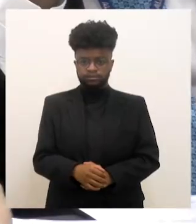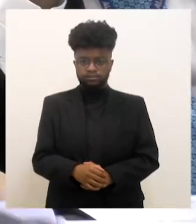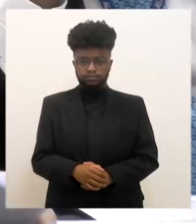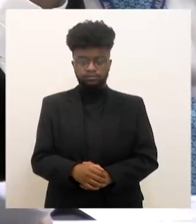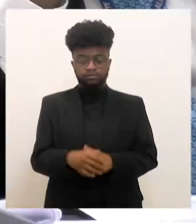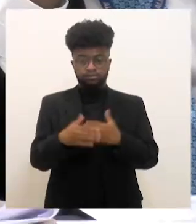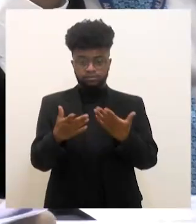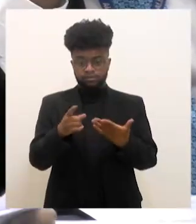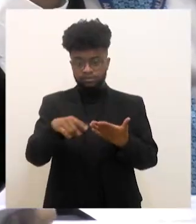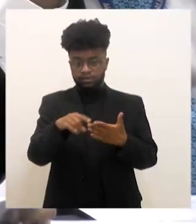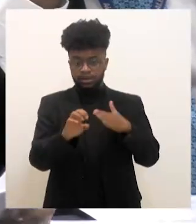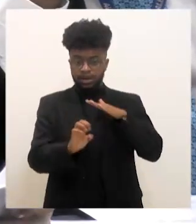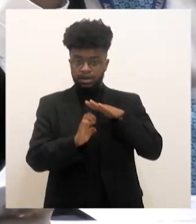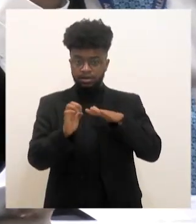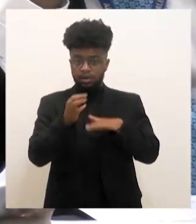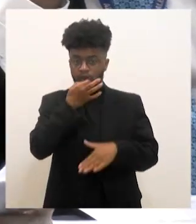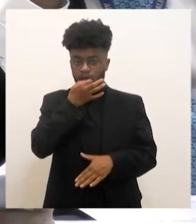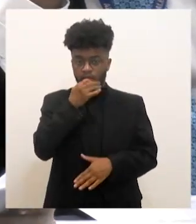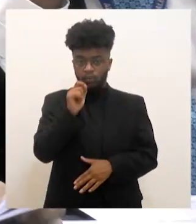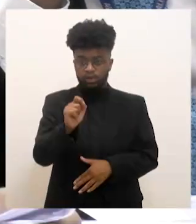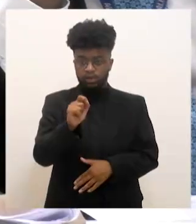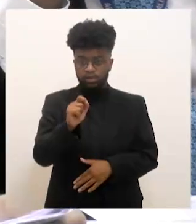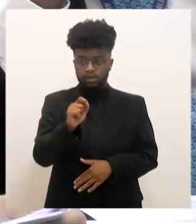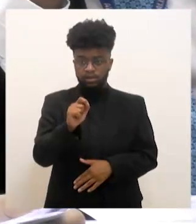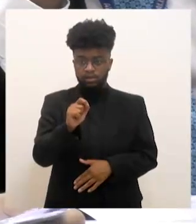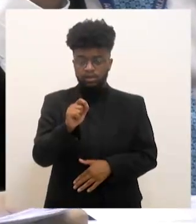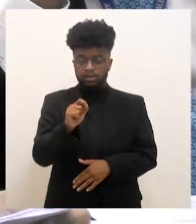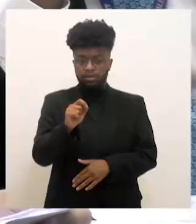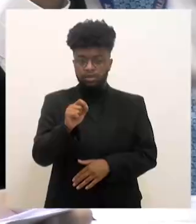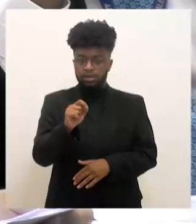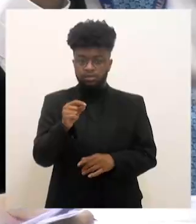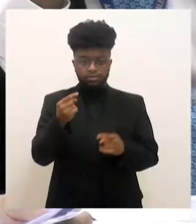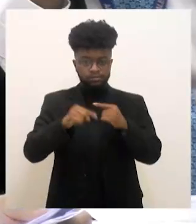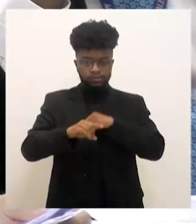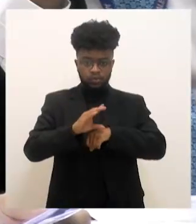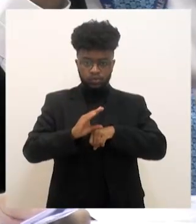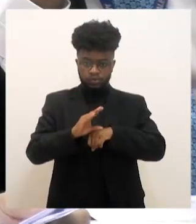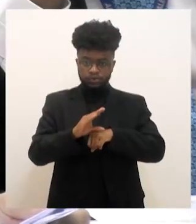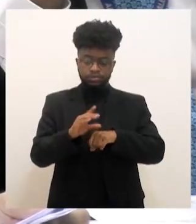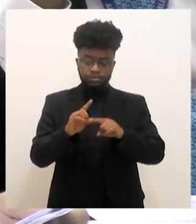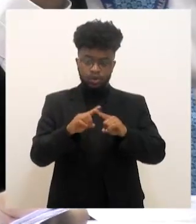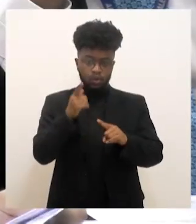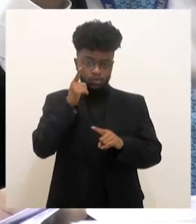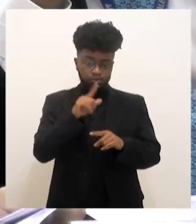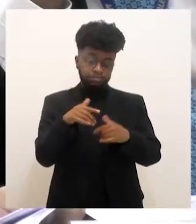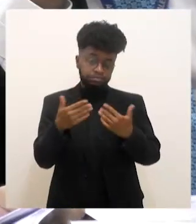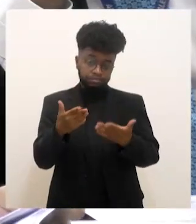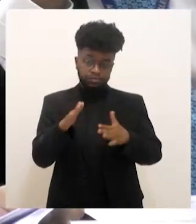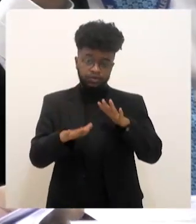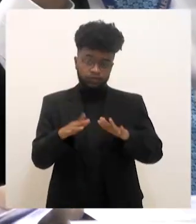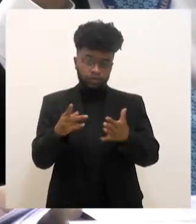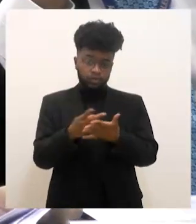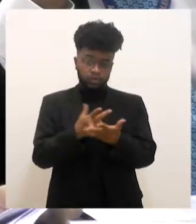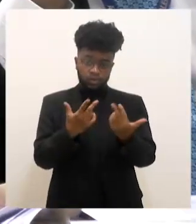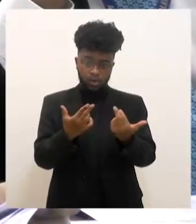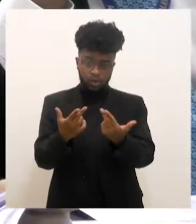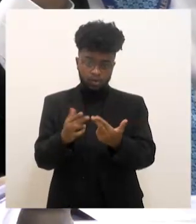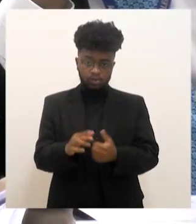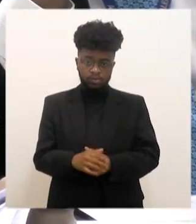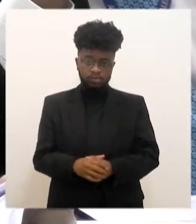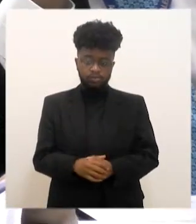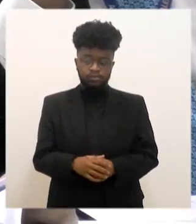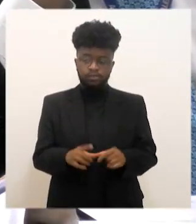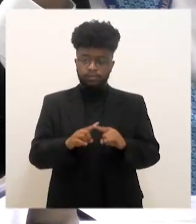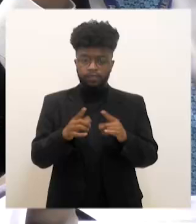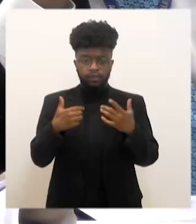as empresas arguíram inconstitucionalidade, conseguiram, enfim. Então, provavelmente vai acontecer a mesma coisa, mas não